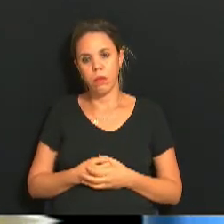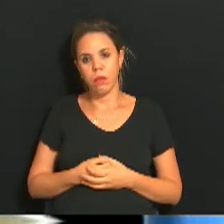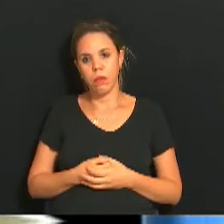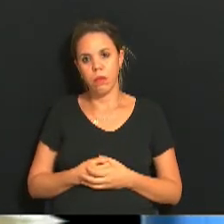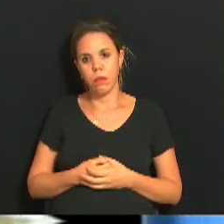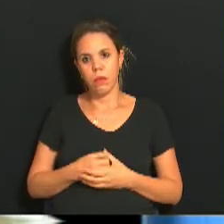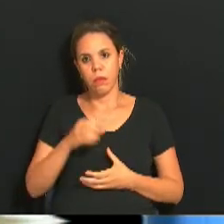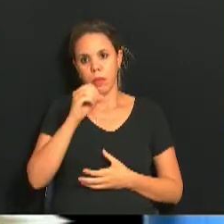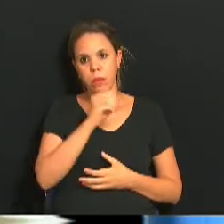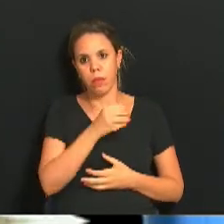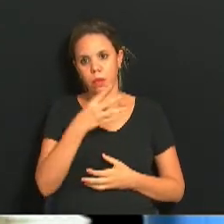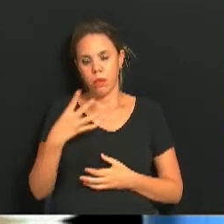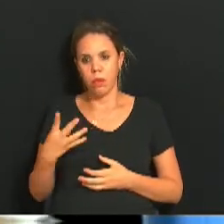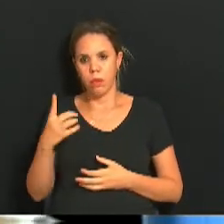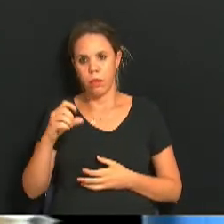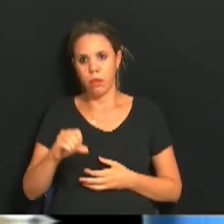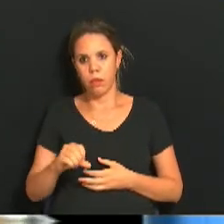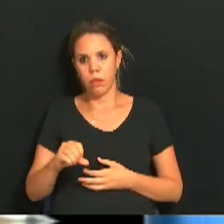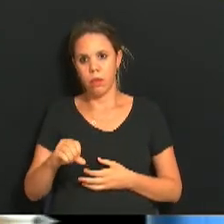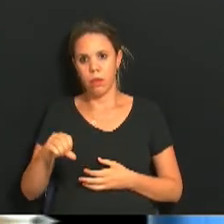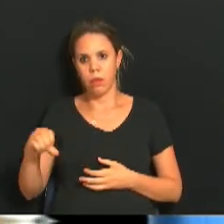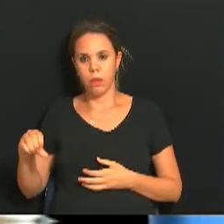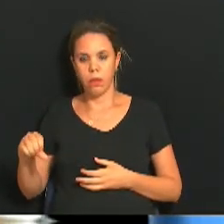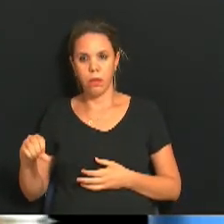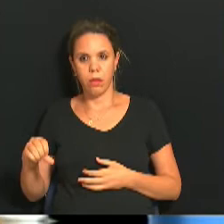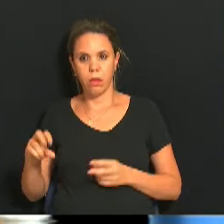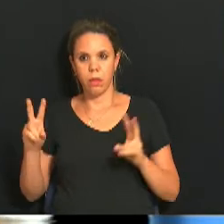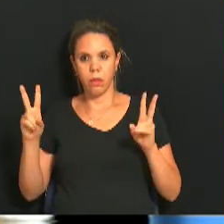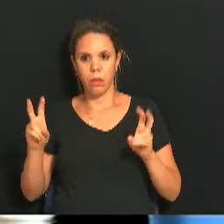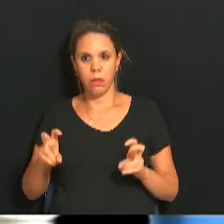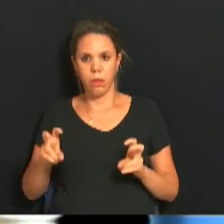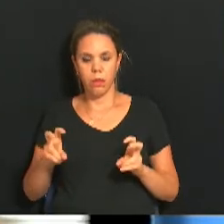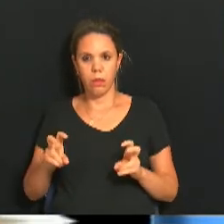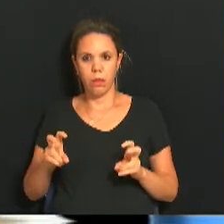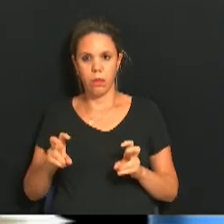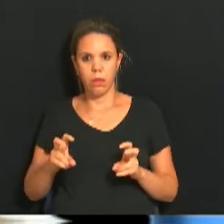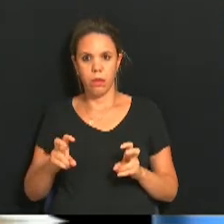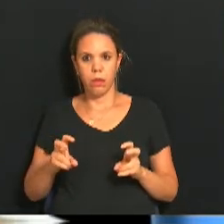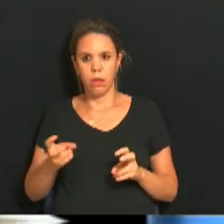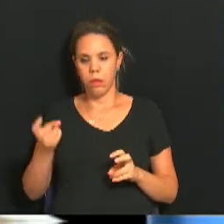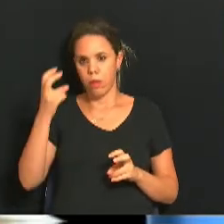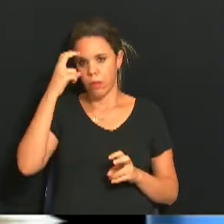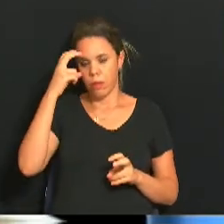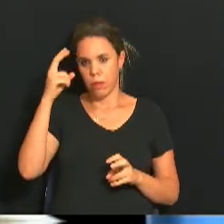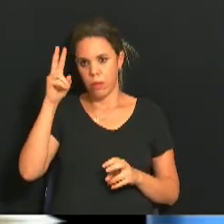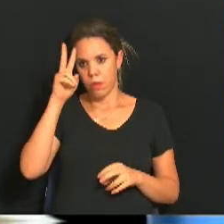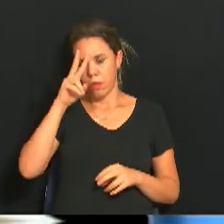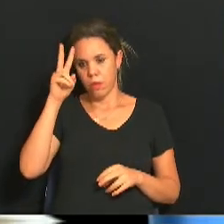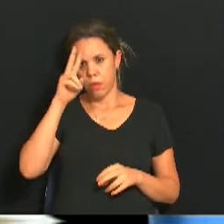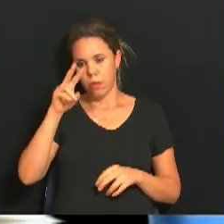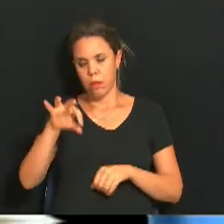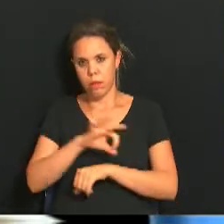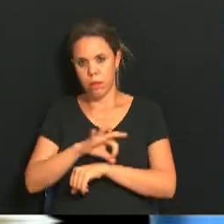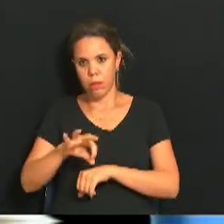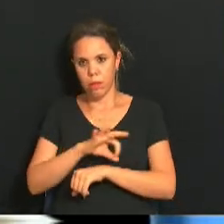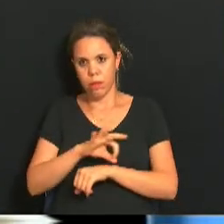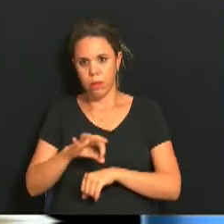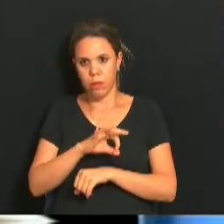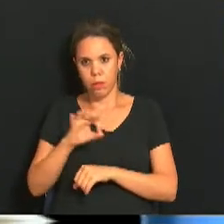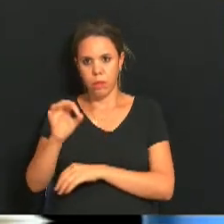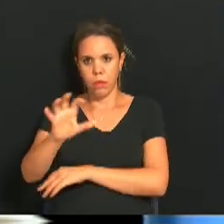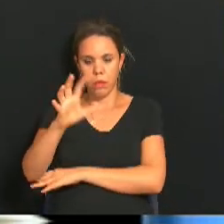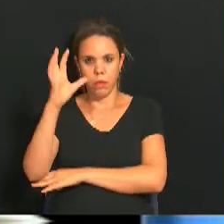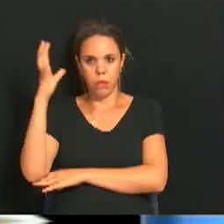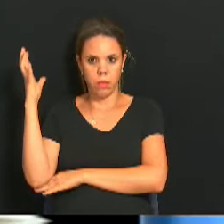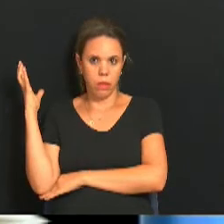processo de 04 1989 os seguintes bens de interesse cultural histórico arquitetônico e ambiental